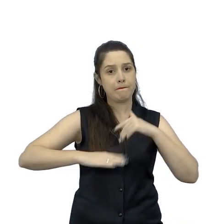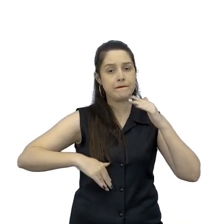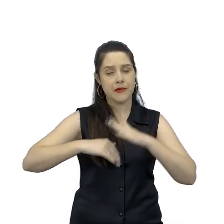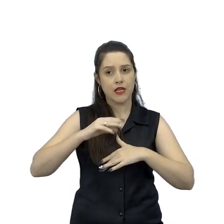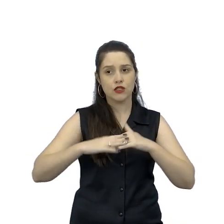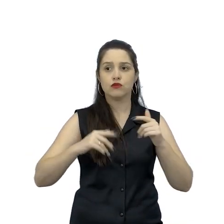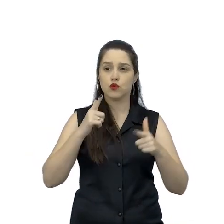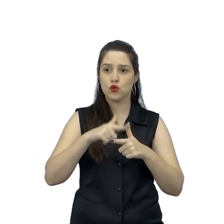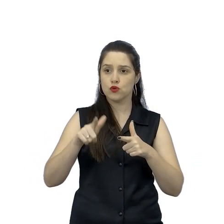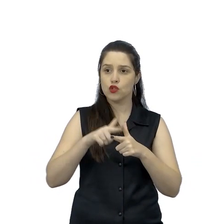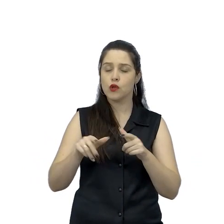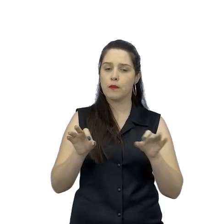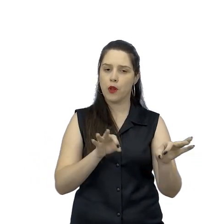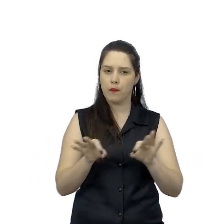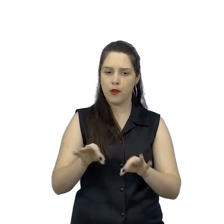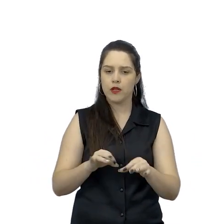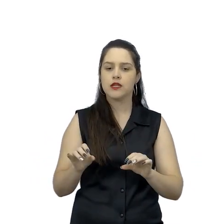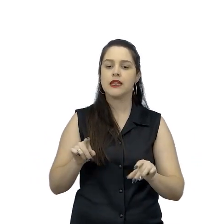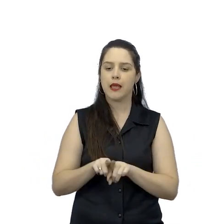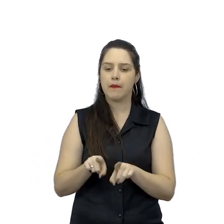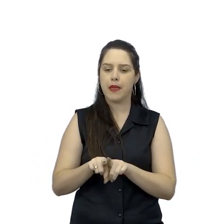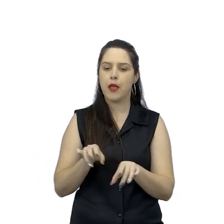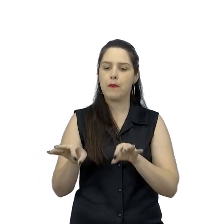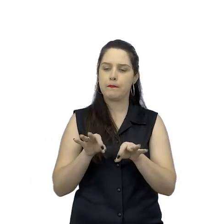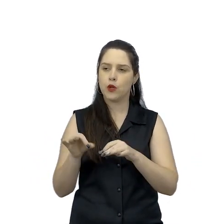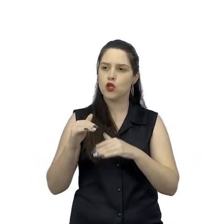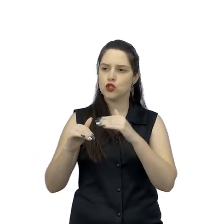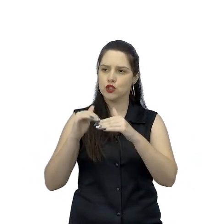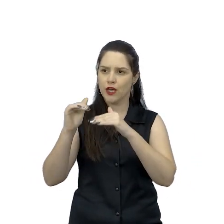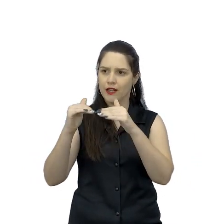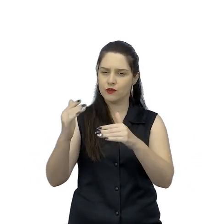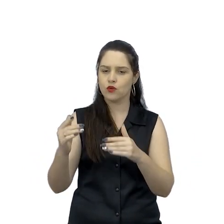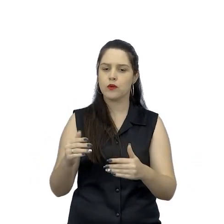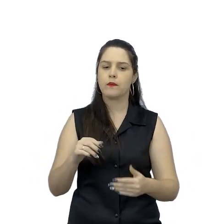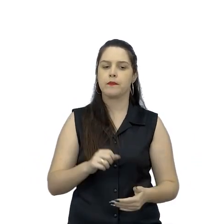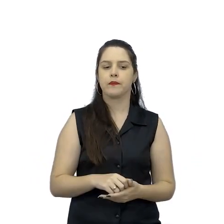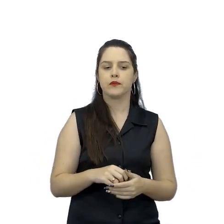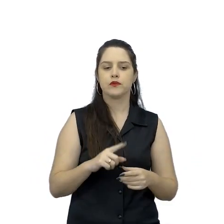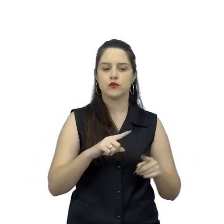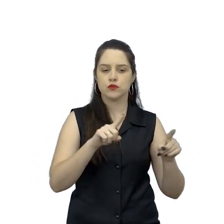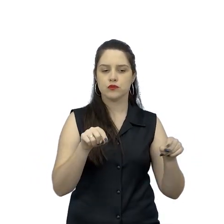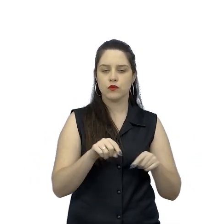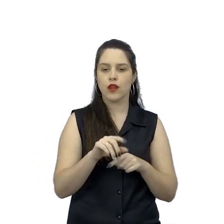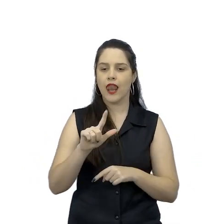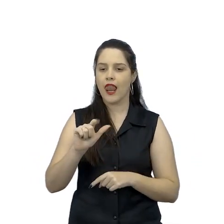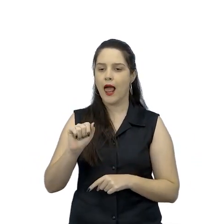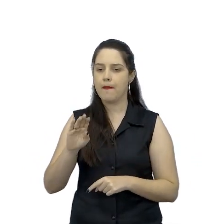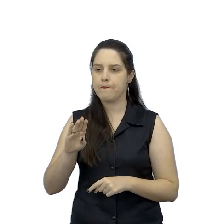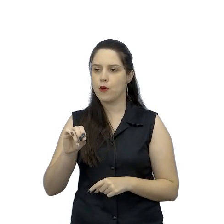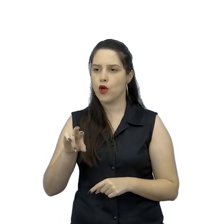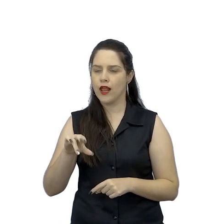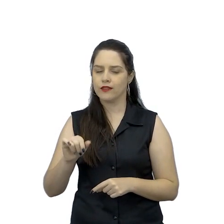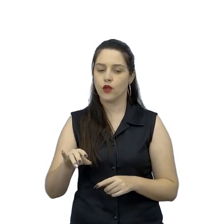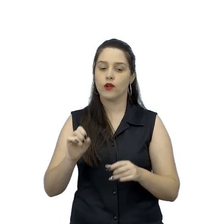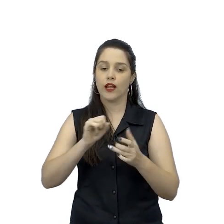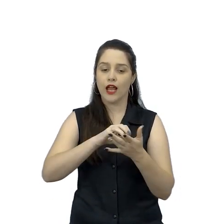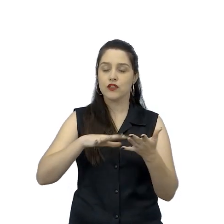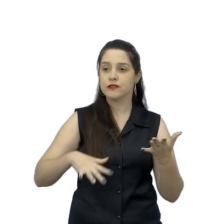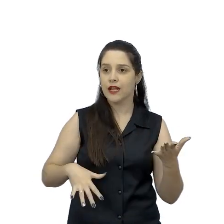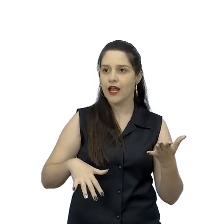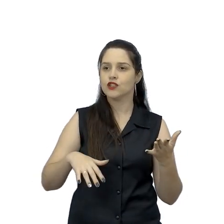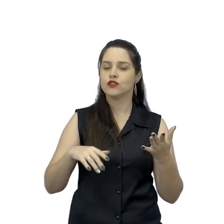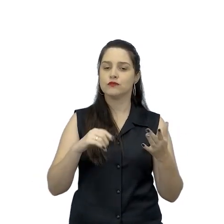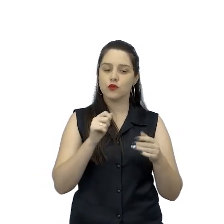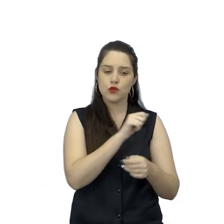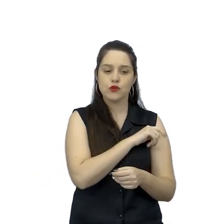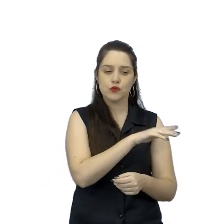de problemas e projetos, discussão em grupos e laboratórios. No entanto, o fato de as atividades que os estudantes